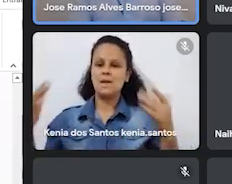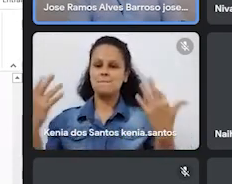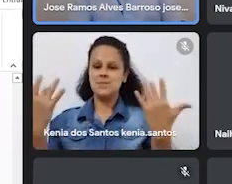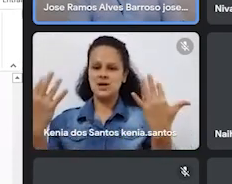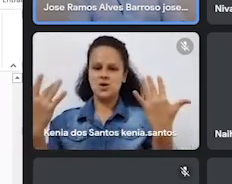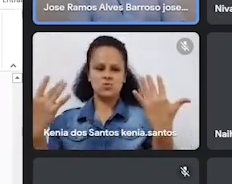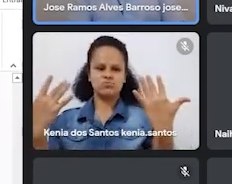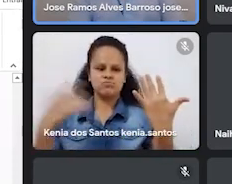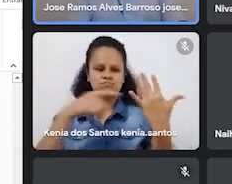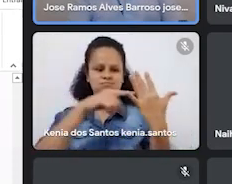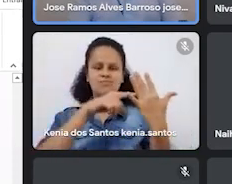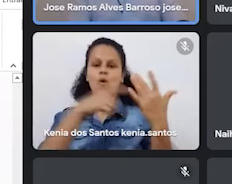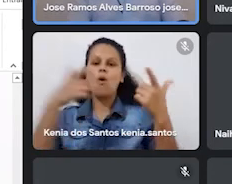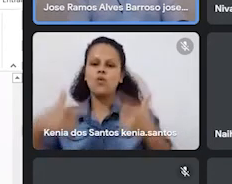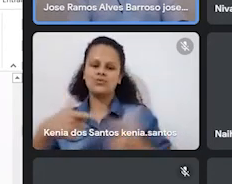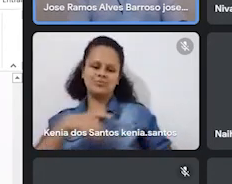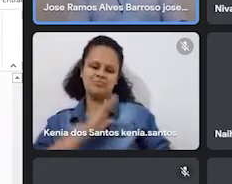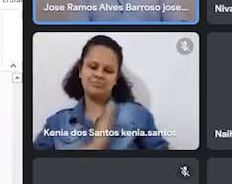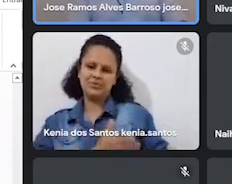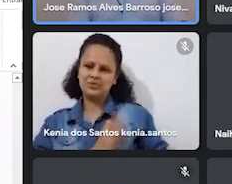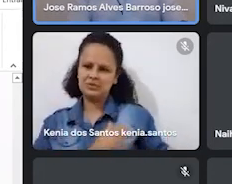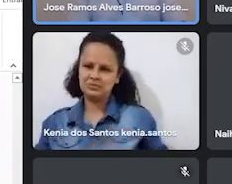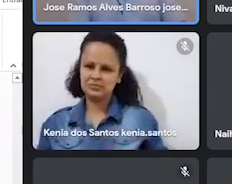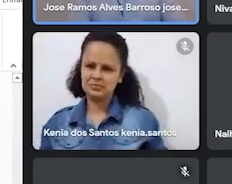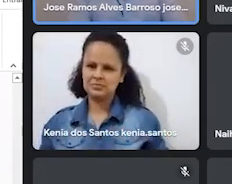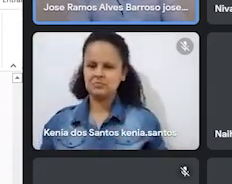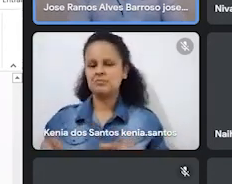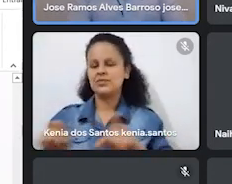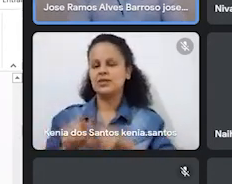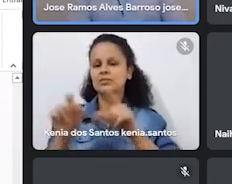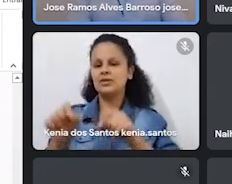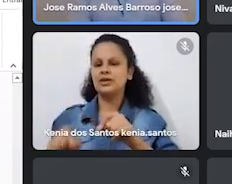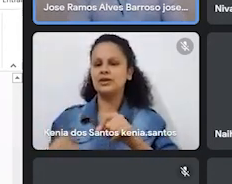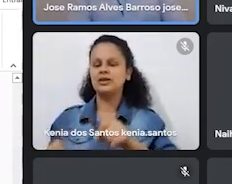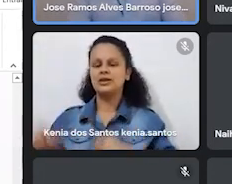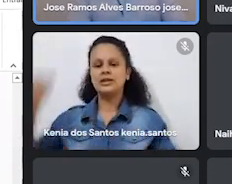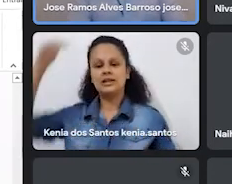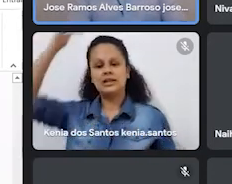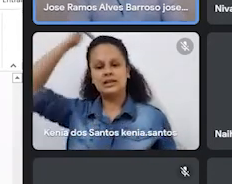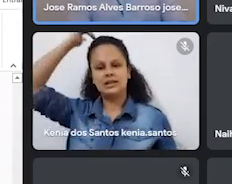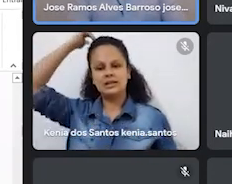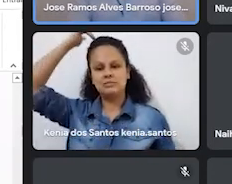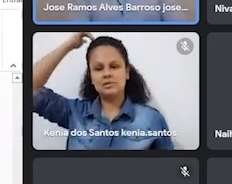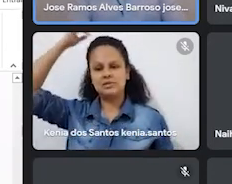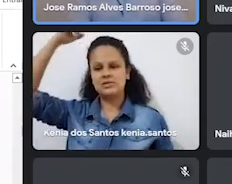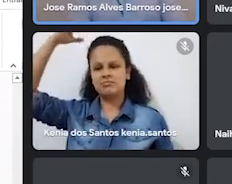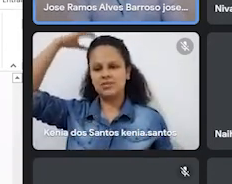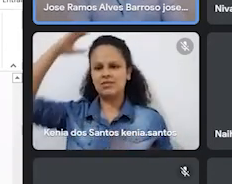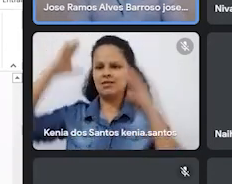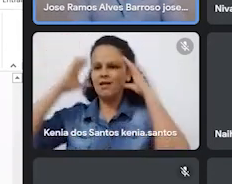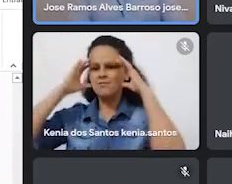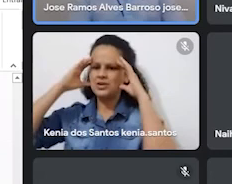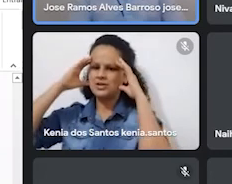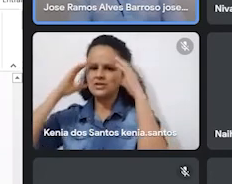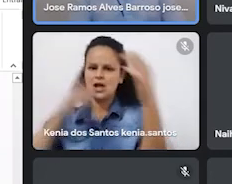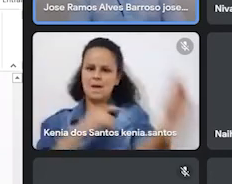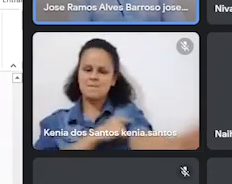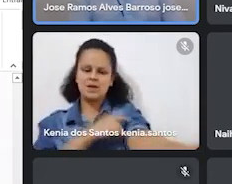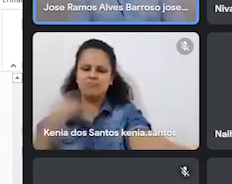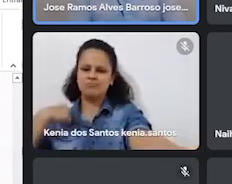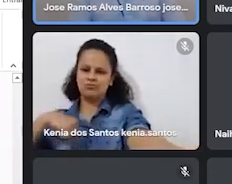coração. Da cabeça a mão, coração.